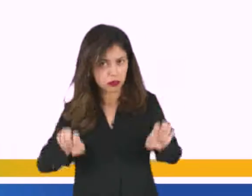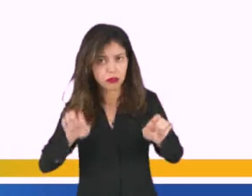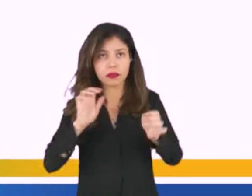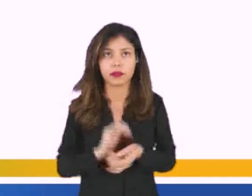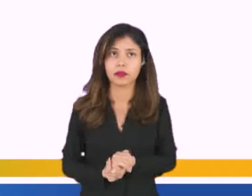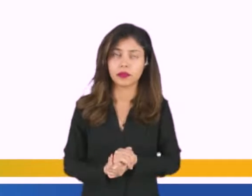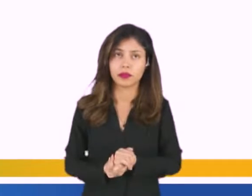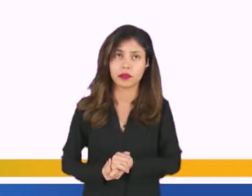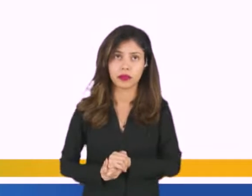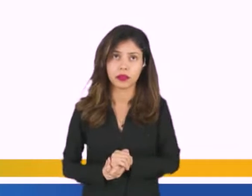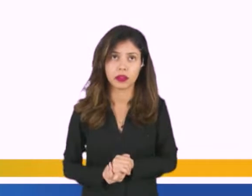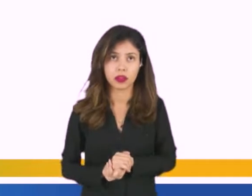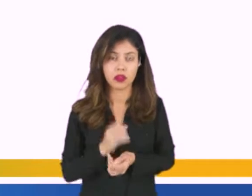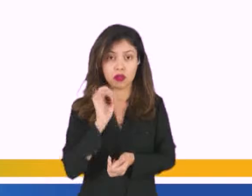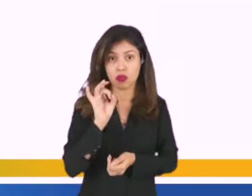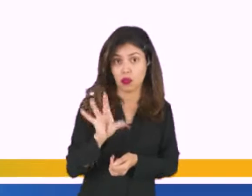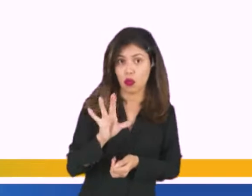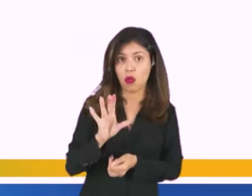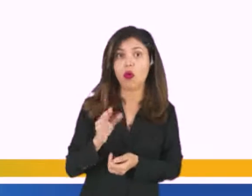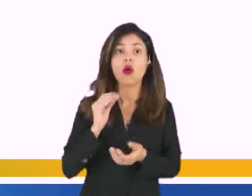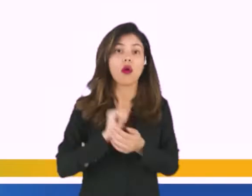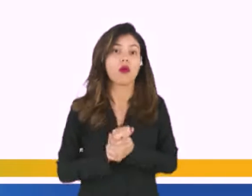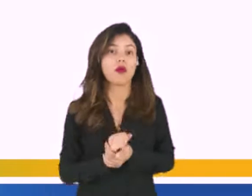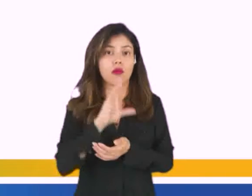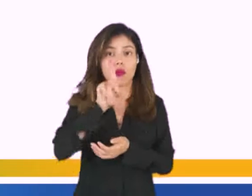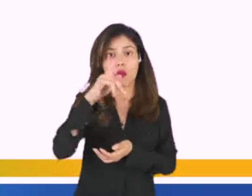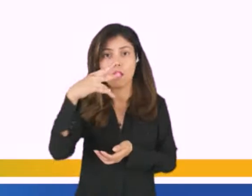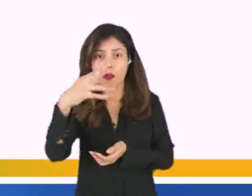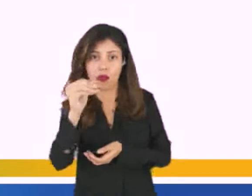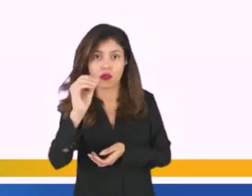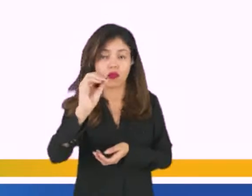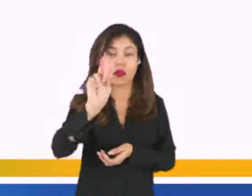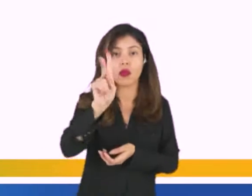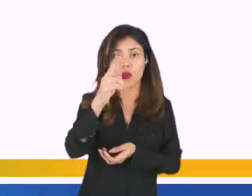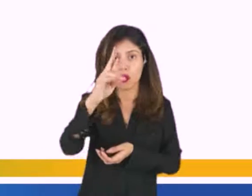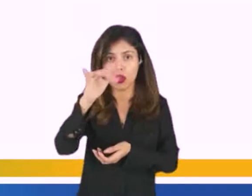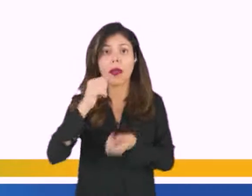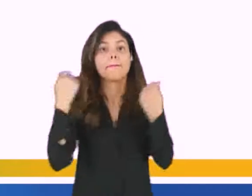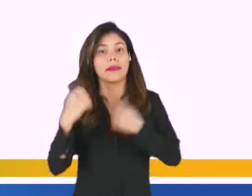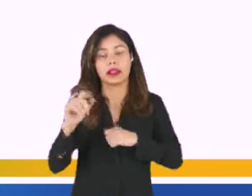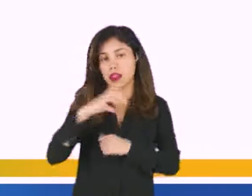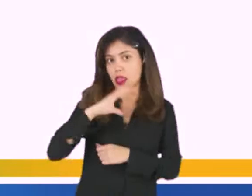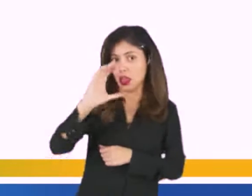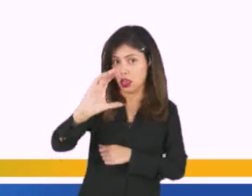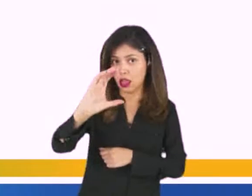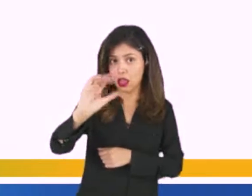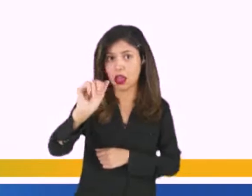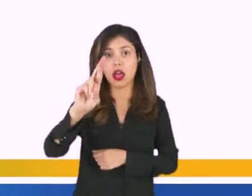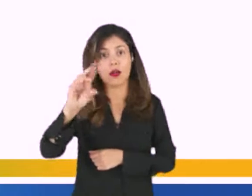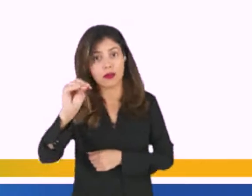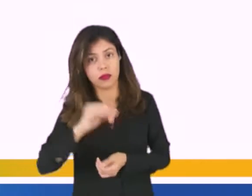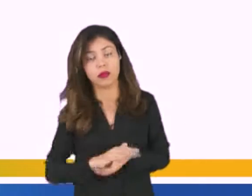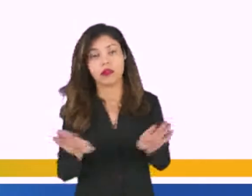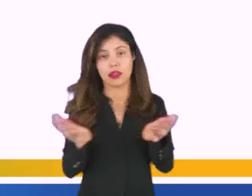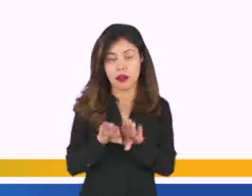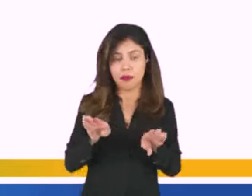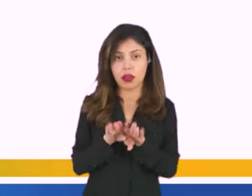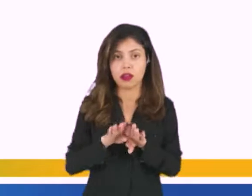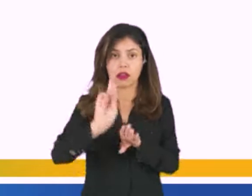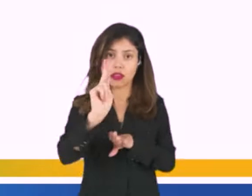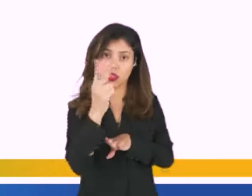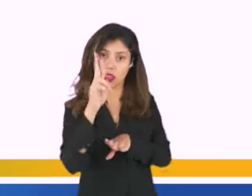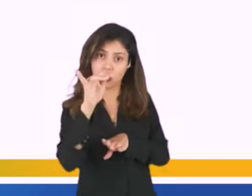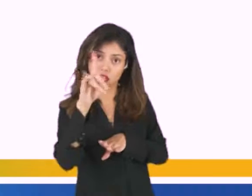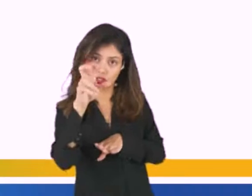que não é bem um composto orgânico, porque teria que ter carbono e hidrogênio, mas ele tem só hidrogênio